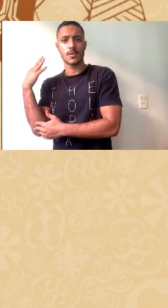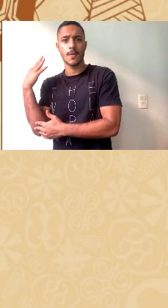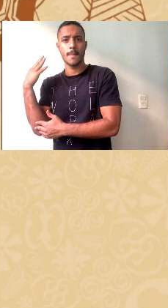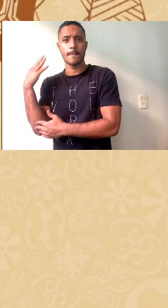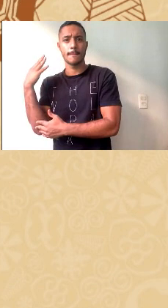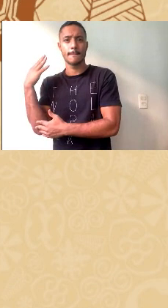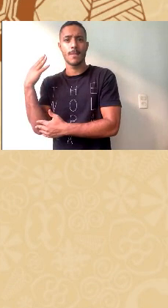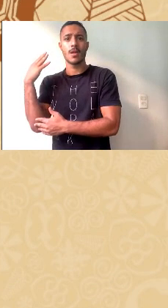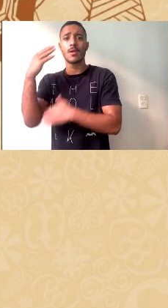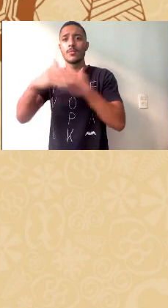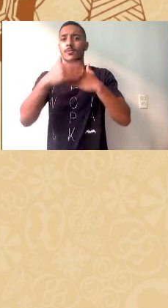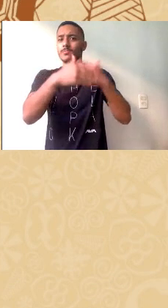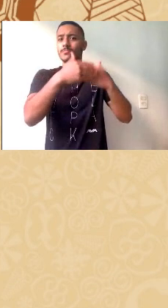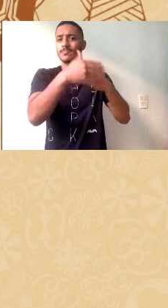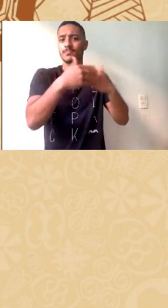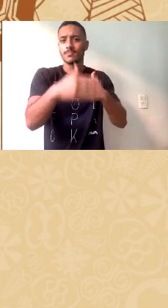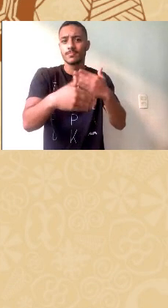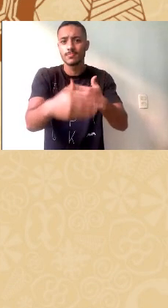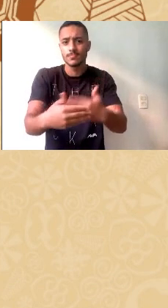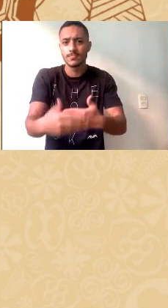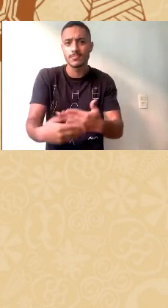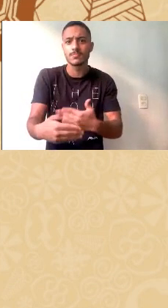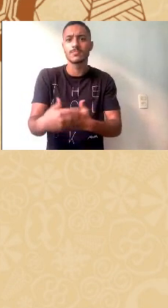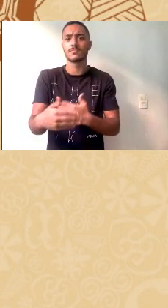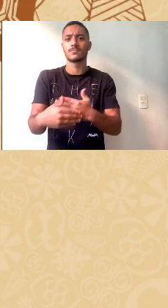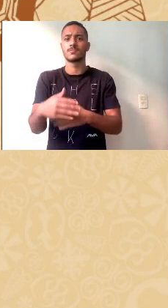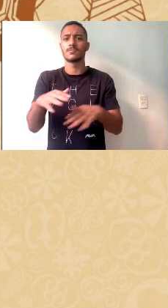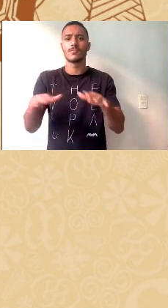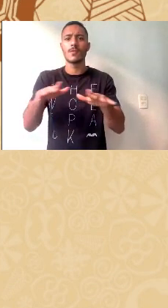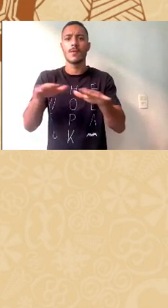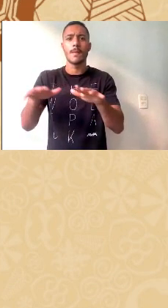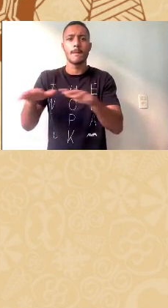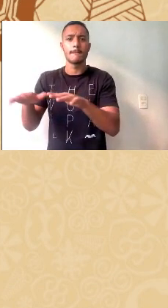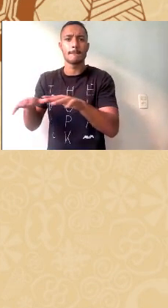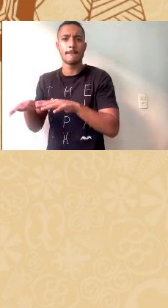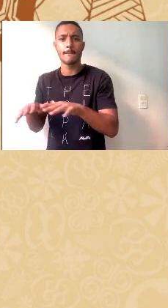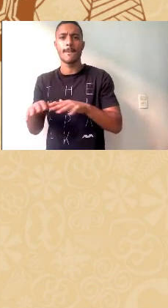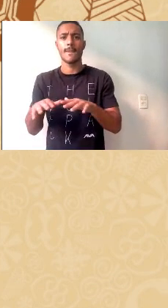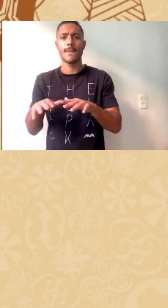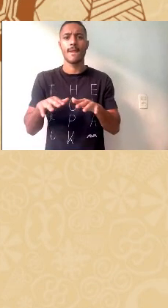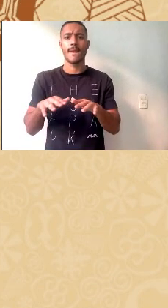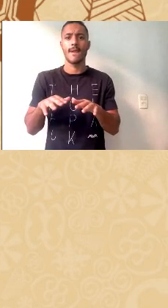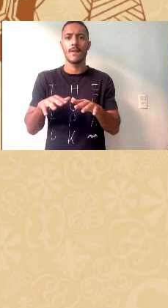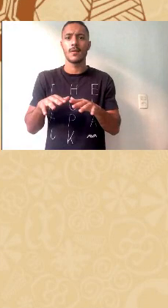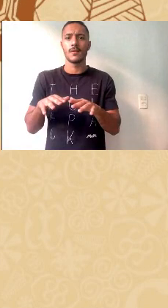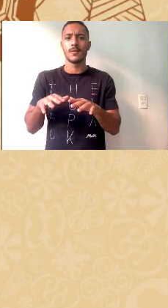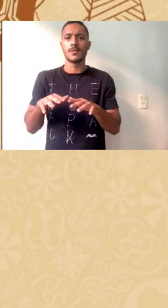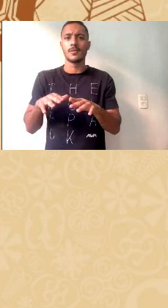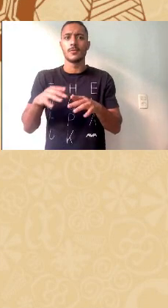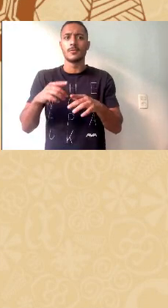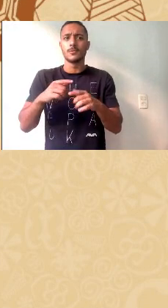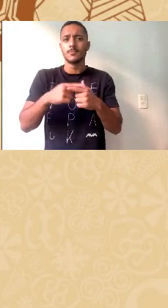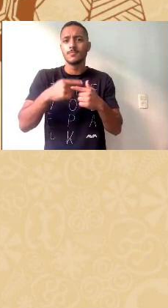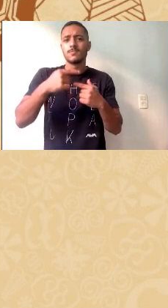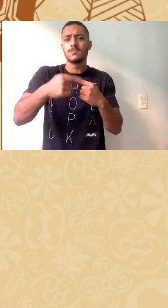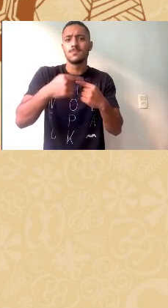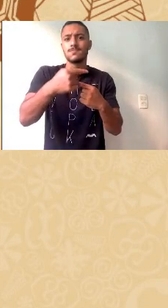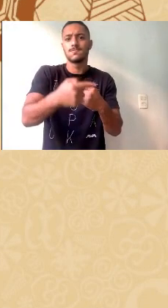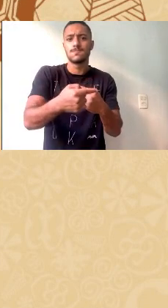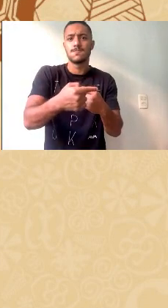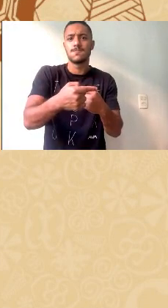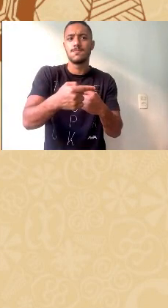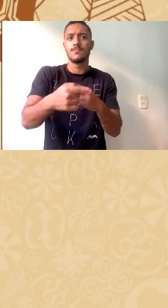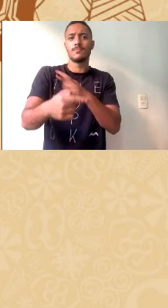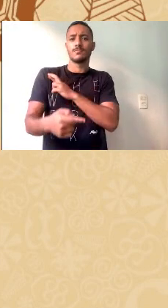abolicionistas também já, né, movimentavam, né, estou fazendo um recorte aqui de contar a partir da proclamação da República, mas